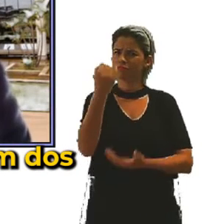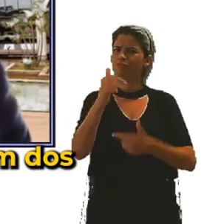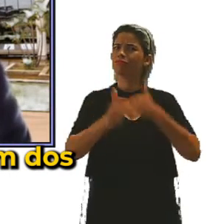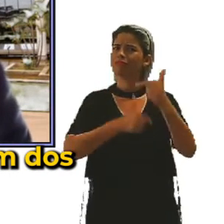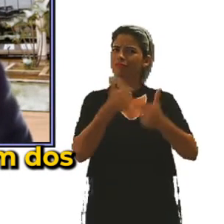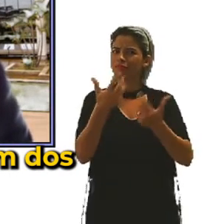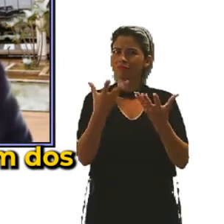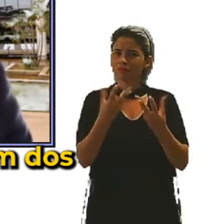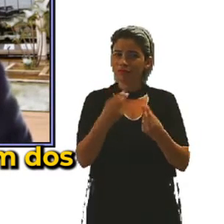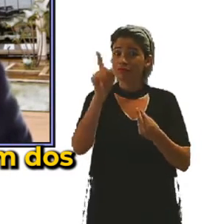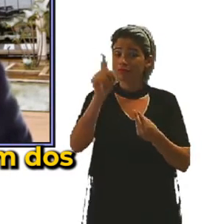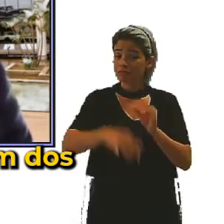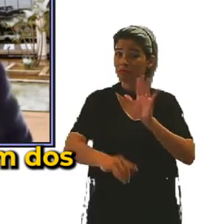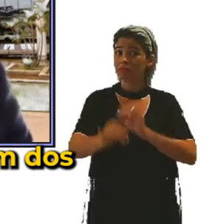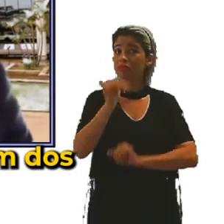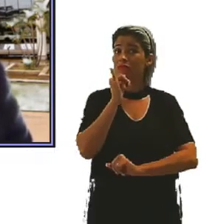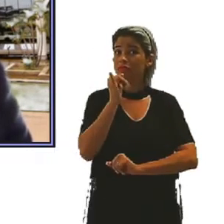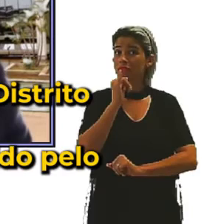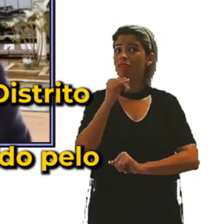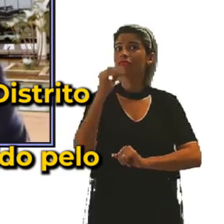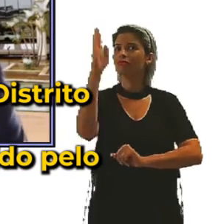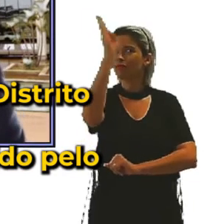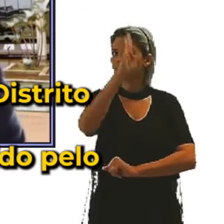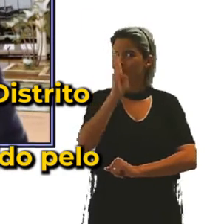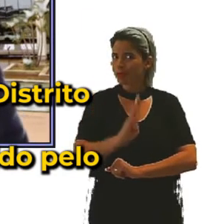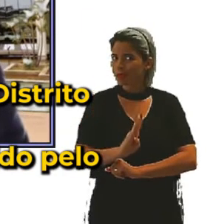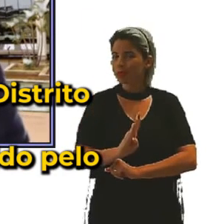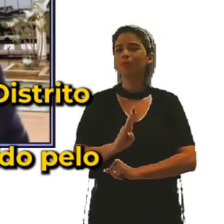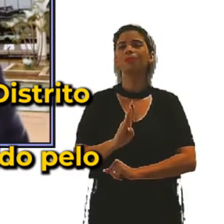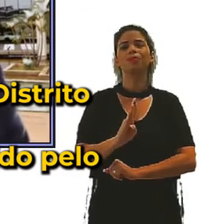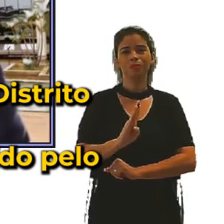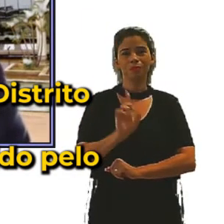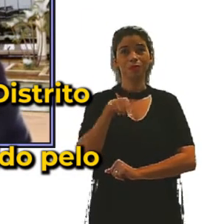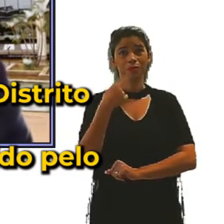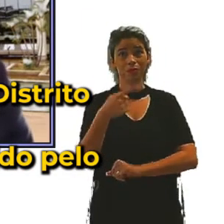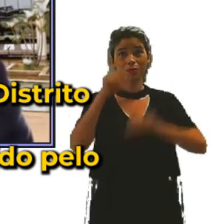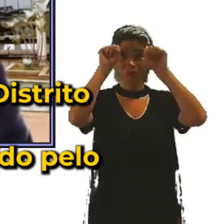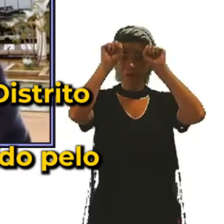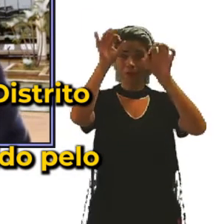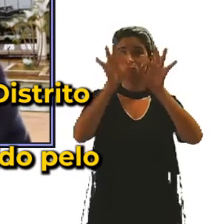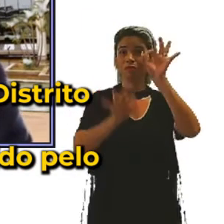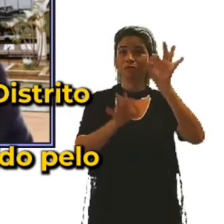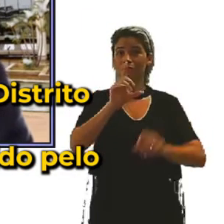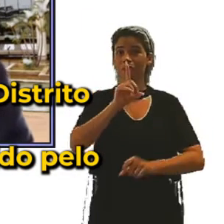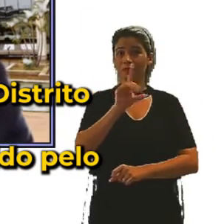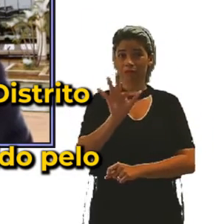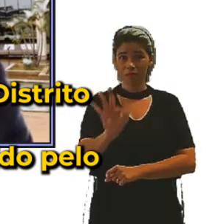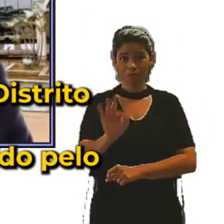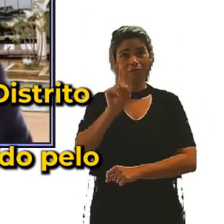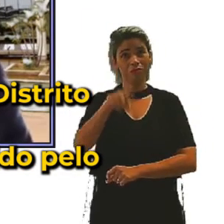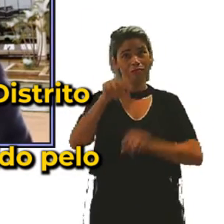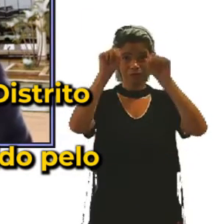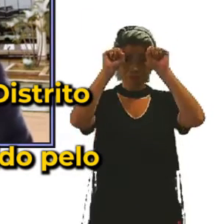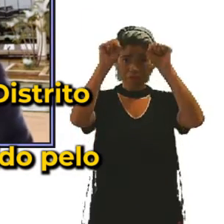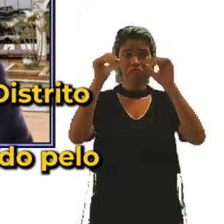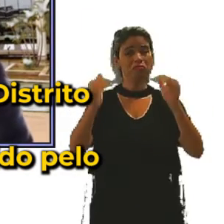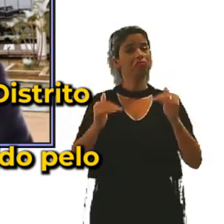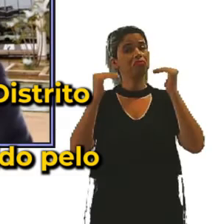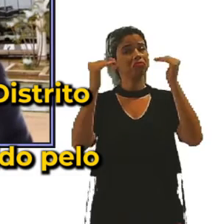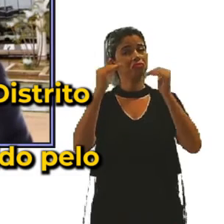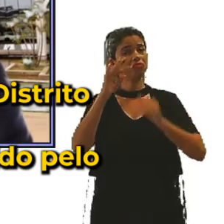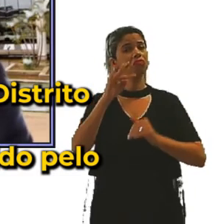é um dos exemplos para o Brasil, né? Tanto é que nós, Tribunal de Justiça do Distrito Federal, somos um tribunal de